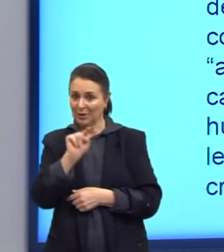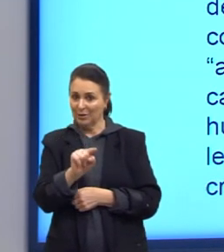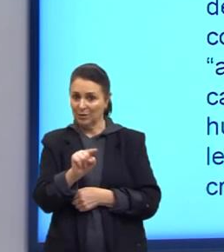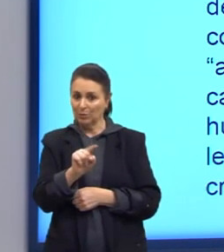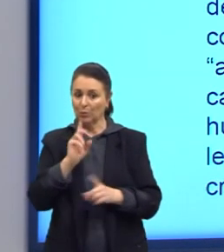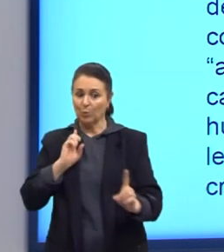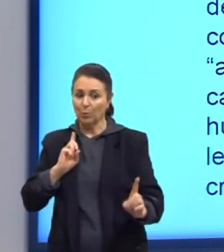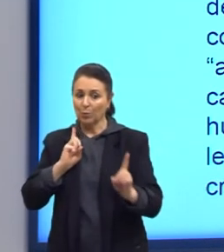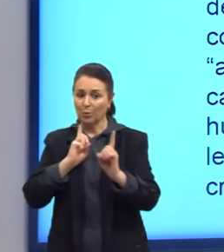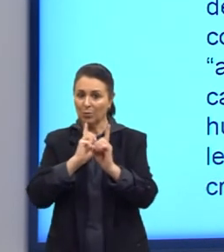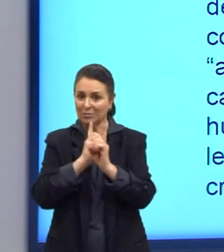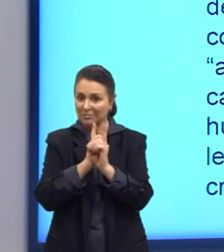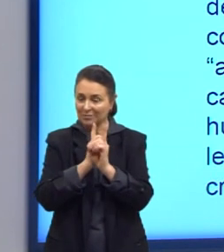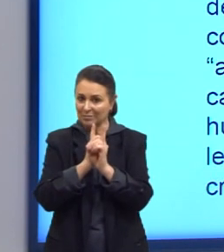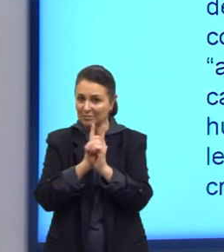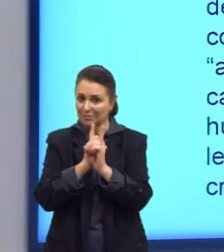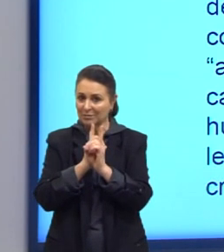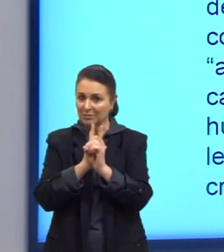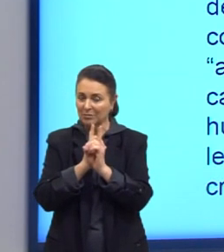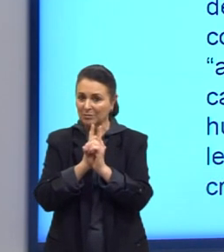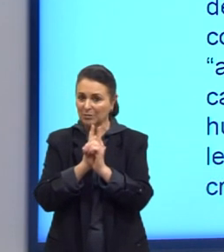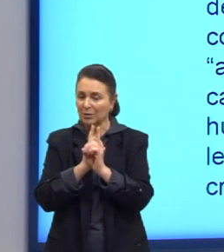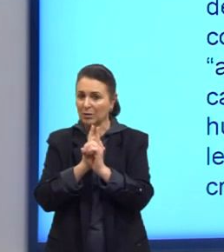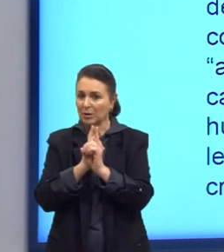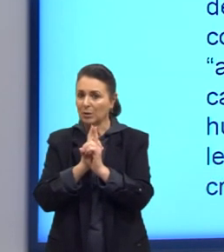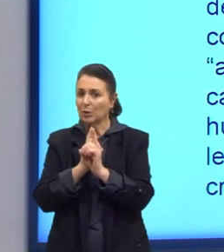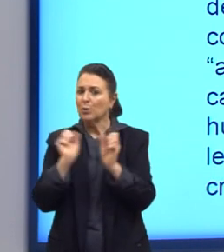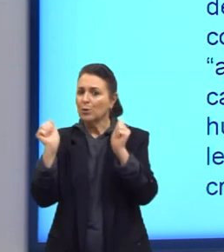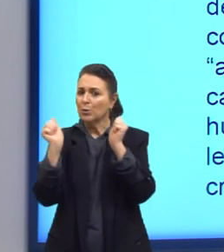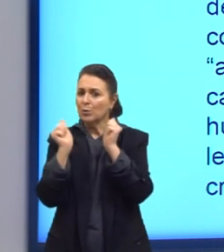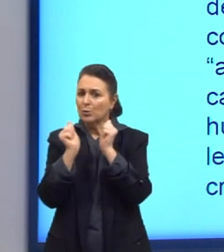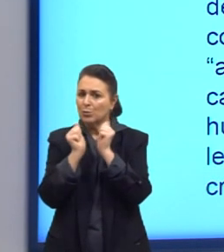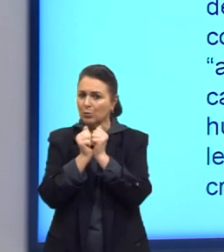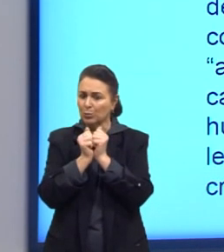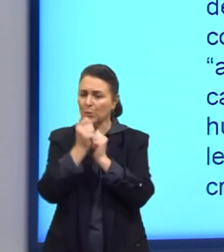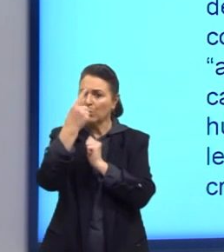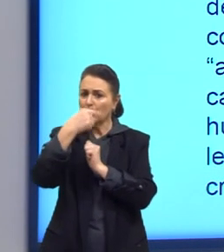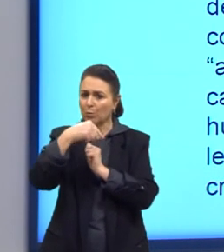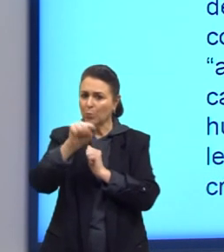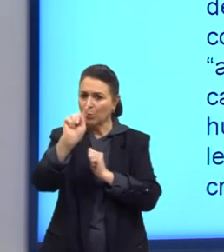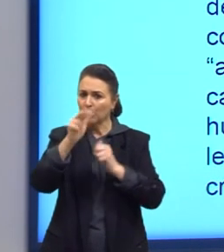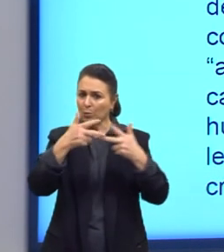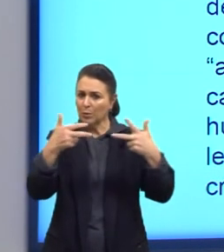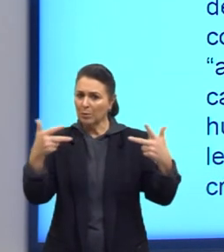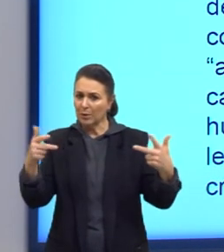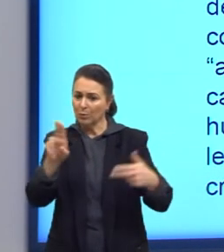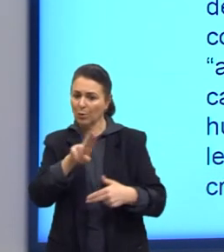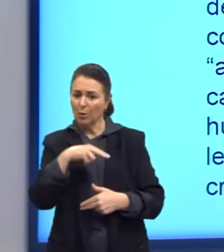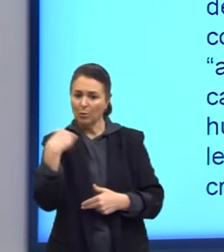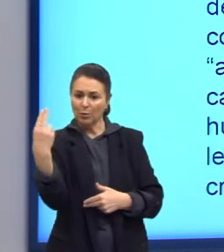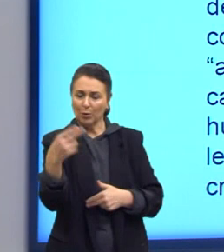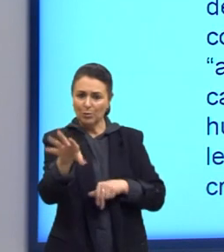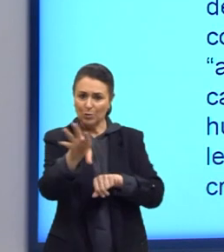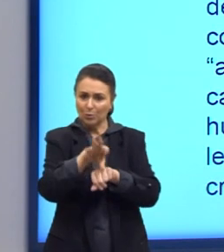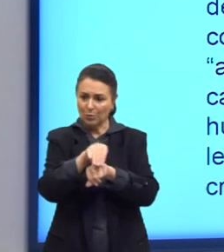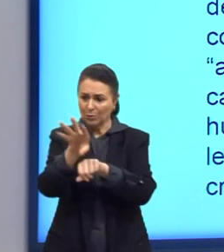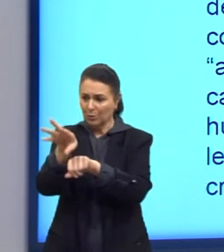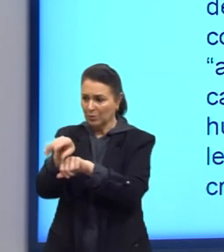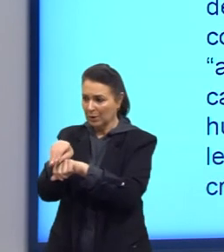e o achado alinhado um novo elemento a nosso conhecimento sobre